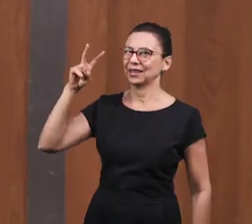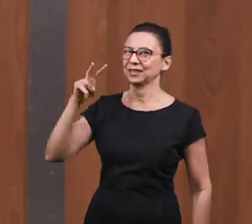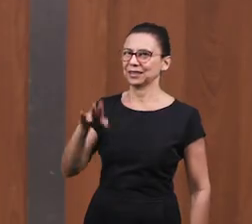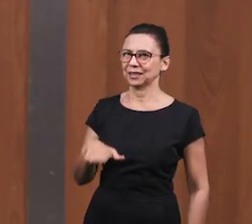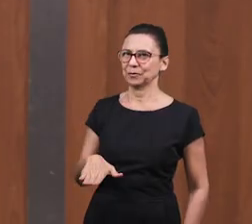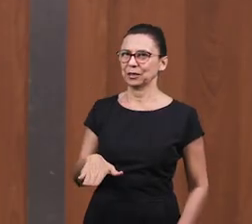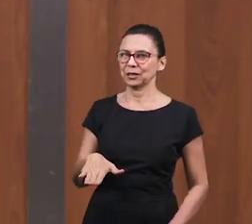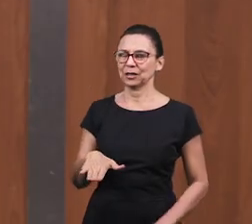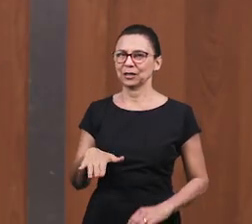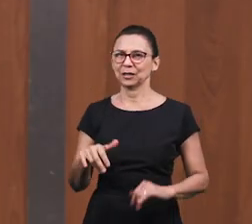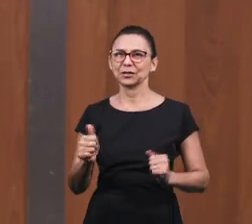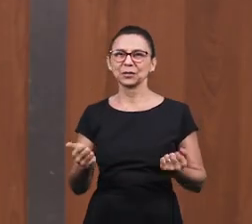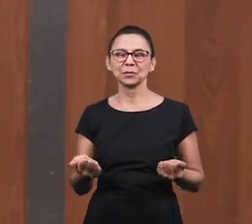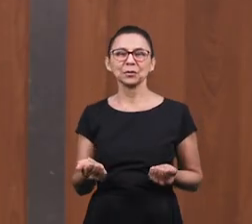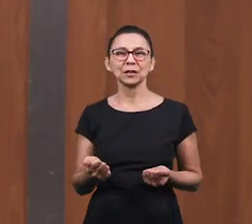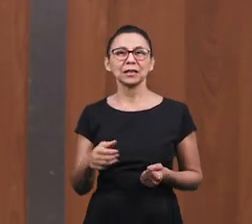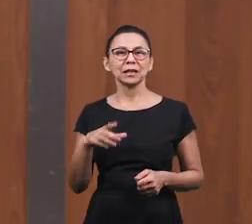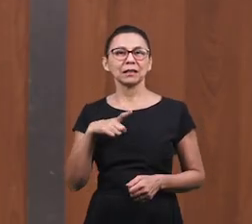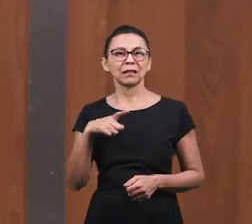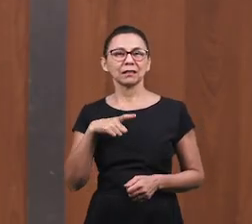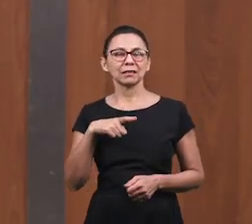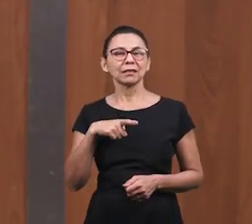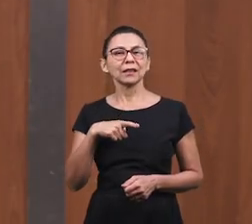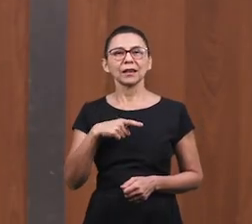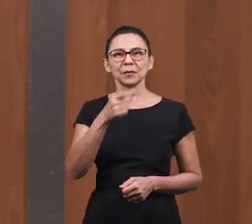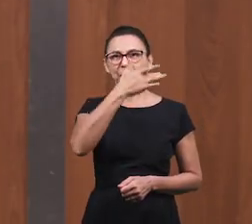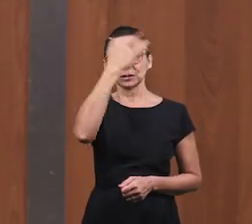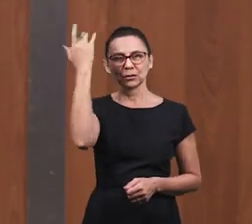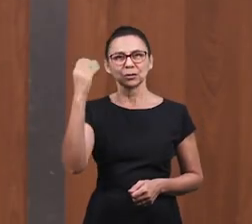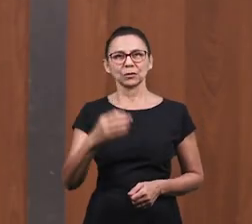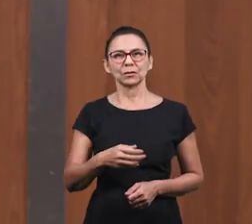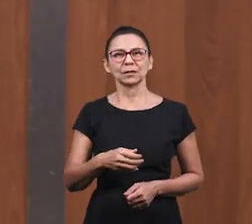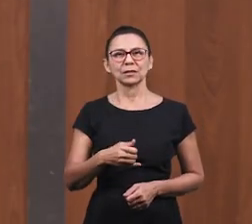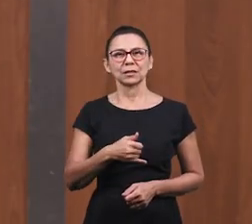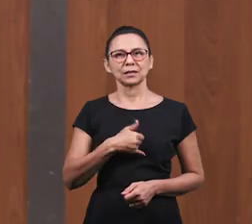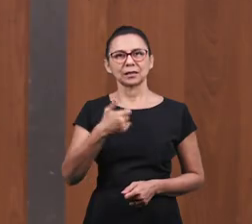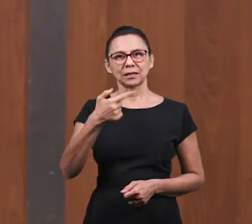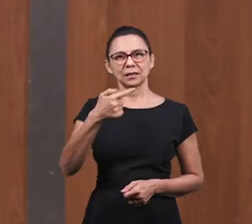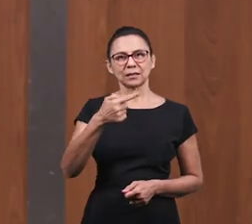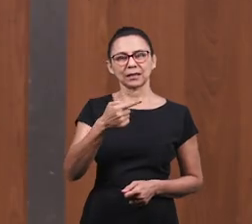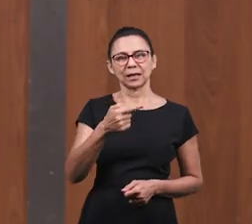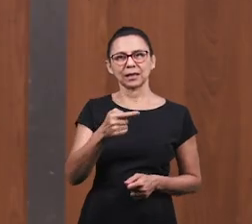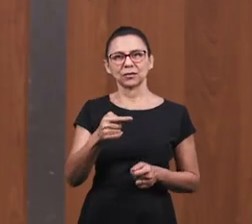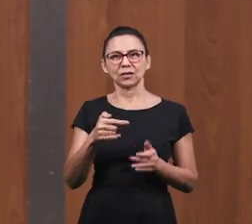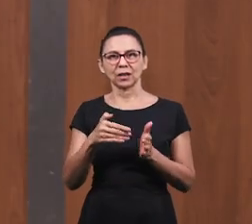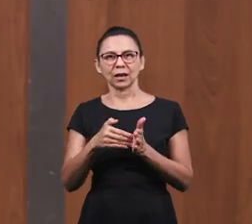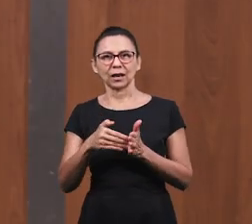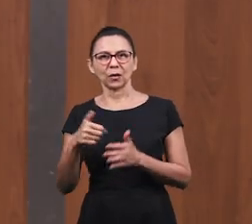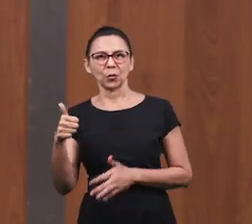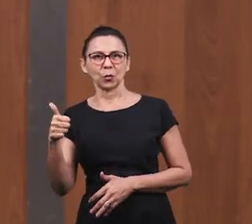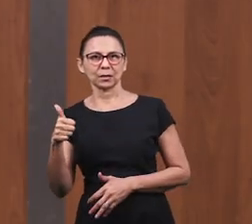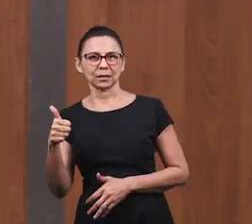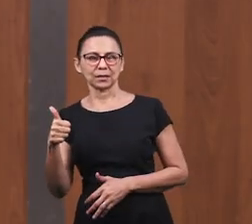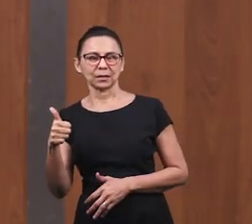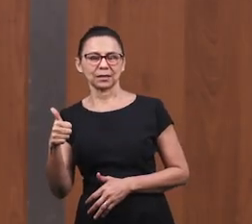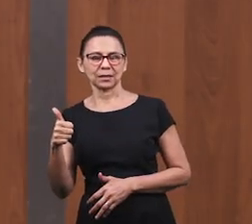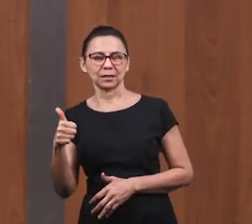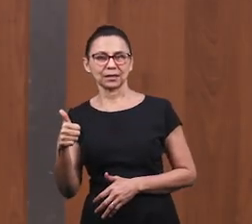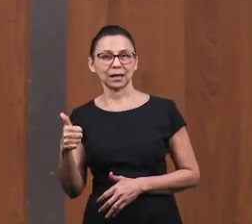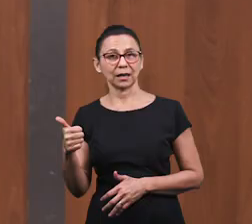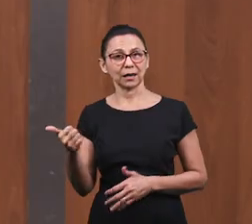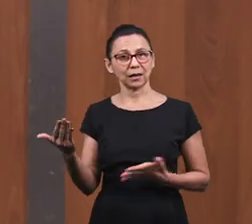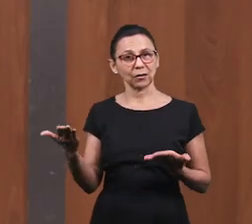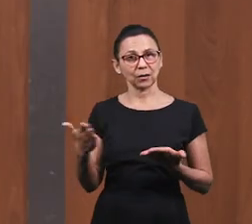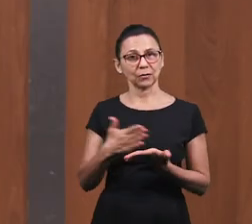classe composta por crianças de 7 a 11 anos de idade. Nós vamos iniciar nossa aula, o nosso período